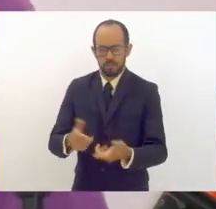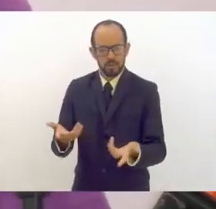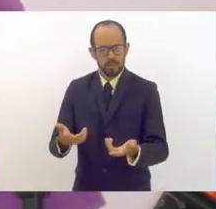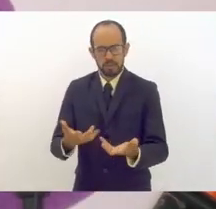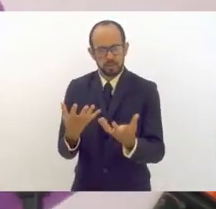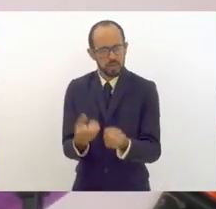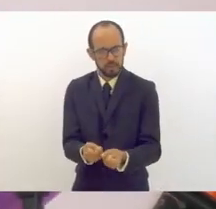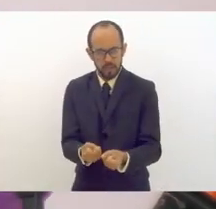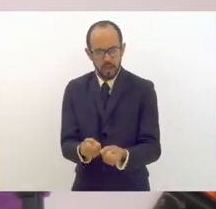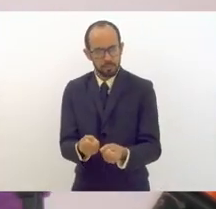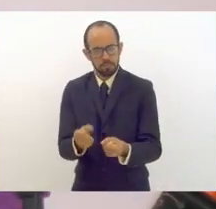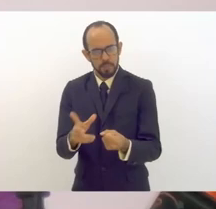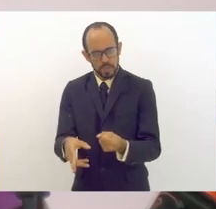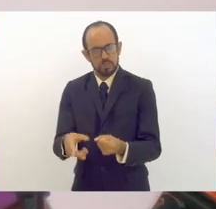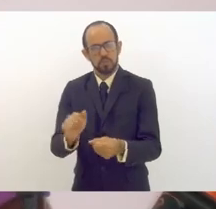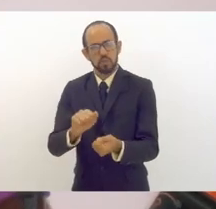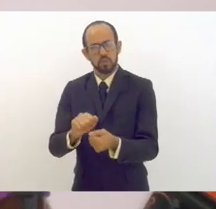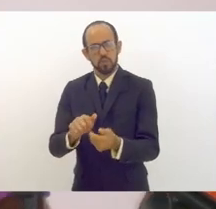coisa dessas.